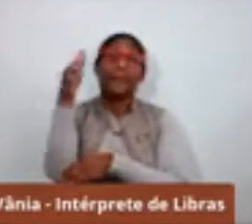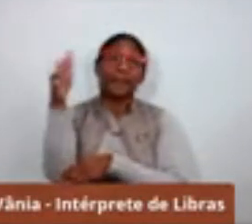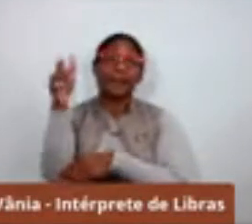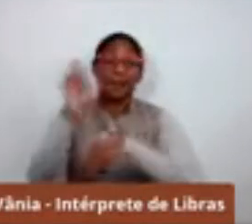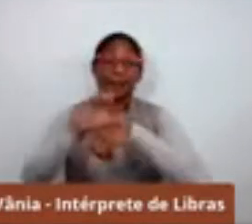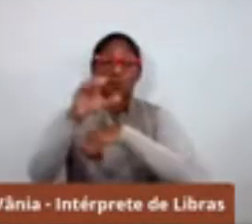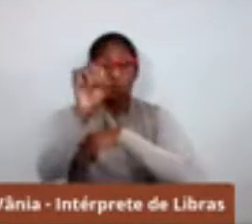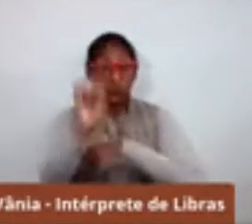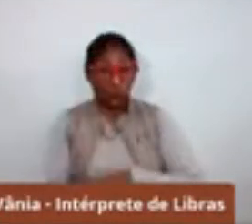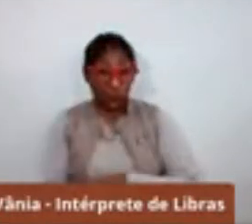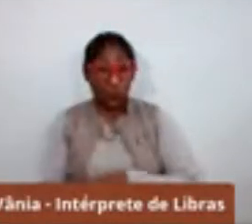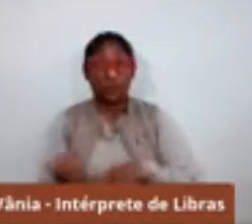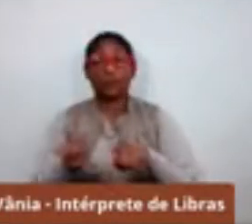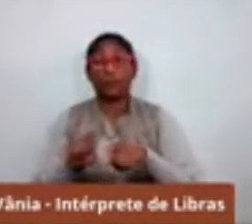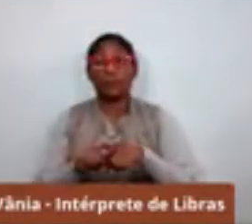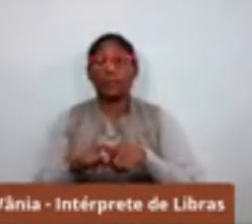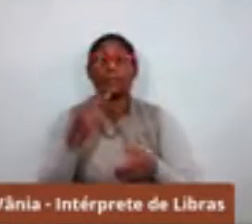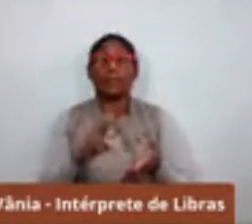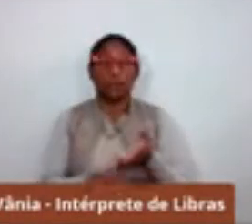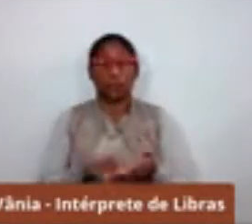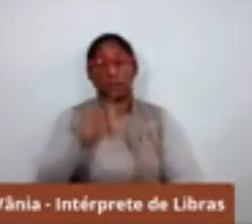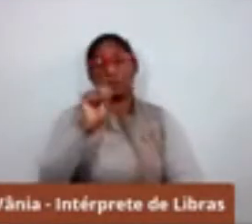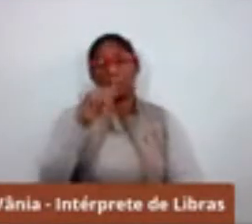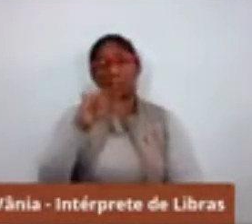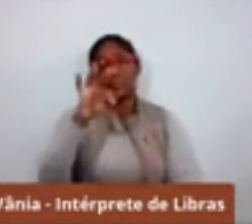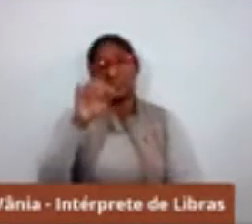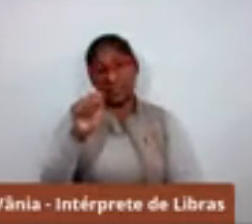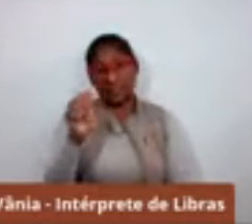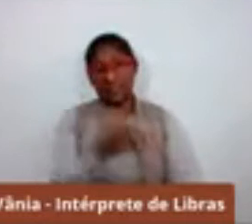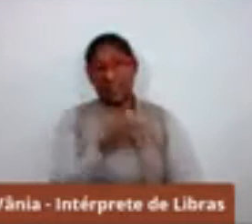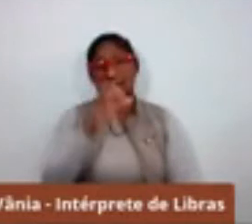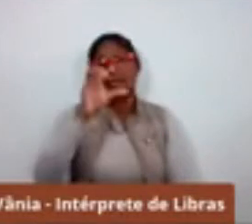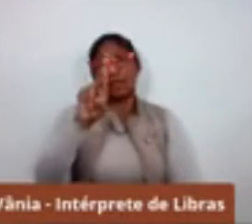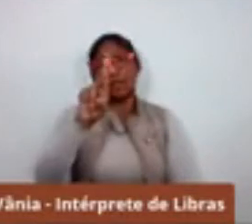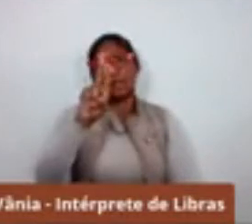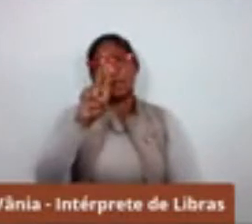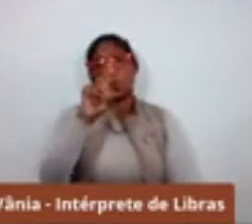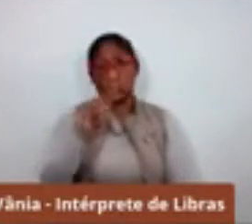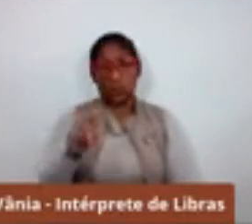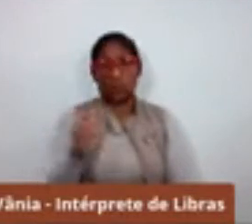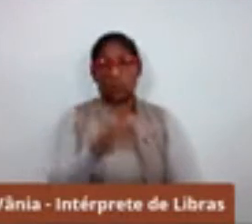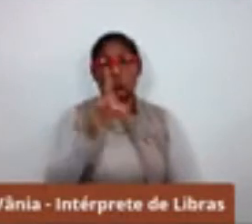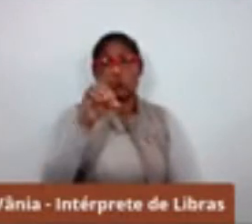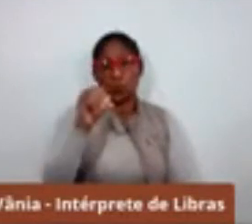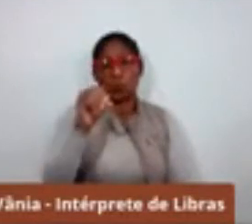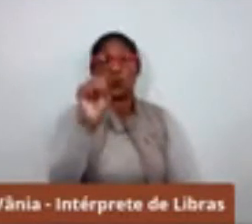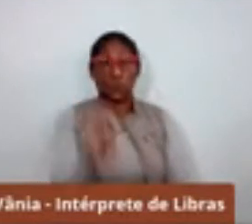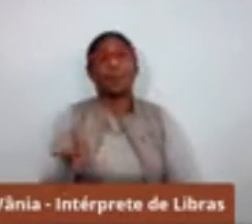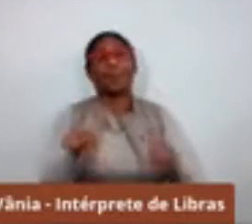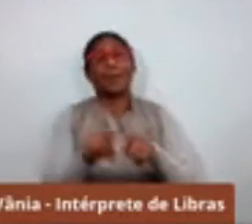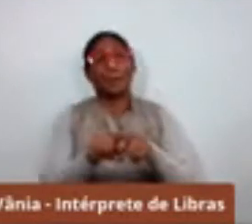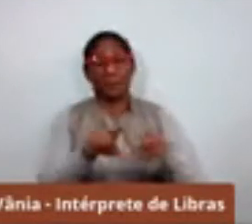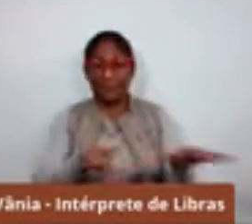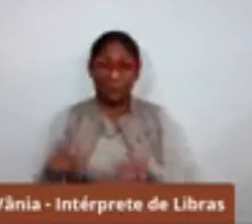semelhantes aqui, Santa Cruz do Sul, tinha tido 3 óbitos, foram 0 óbitos na semana anterior.